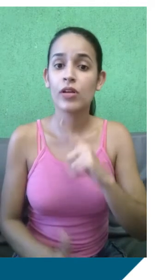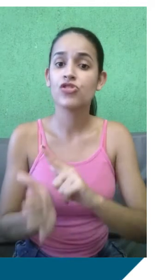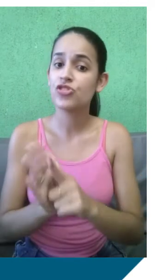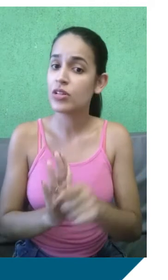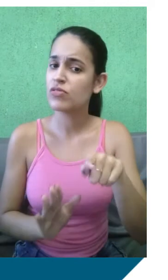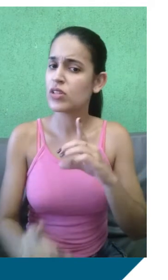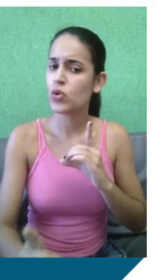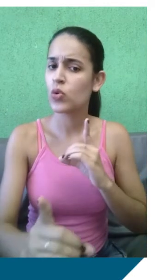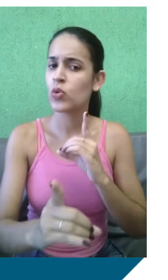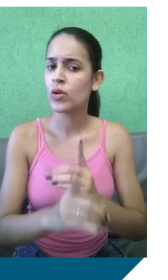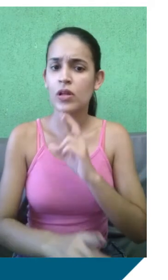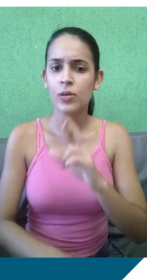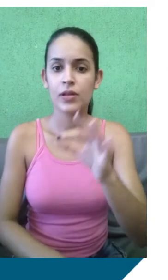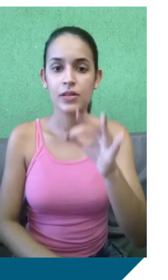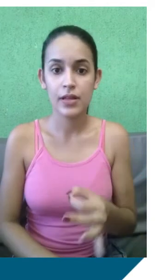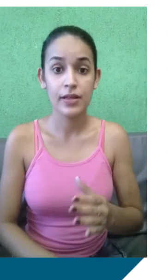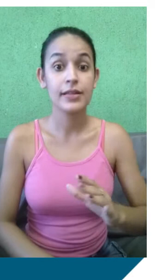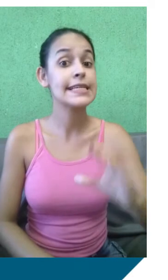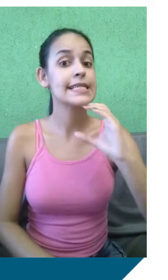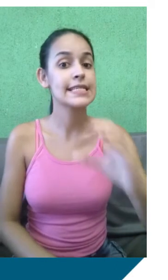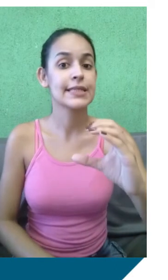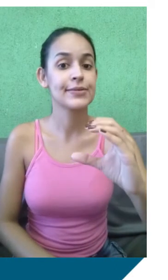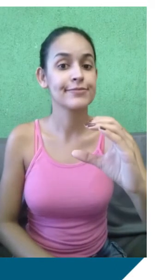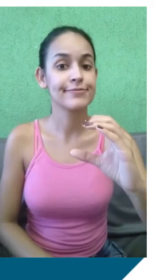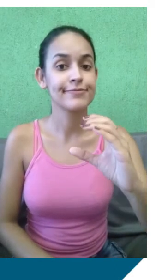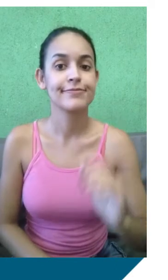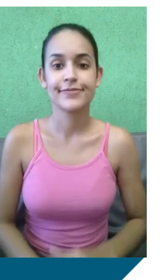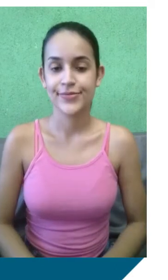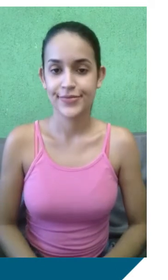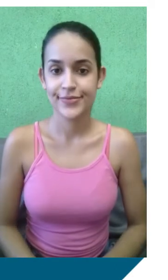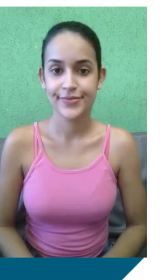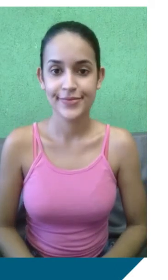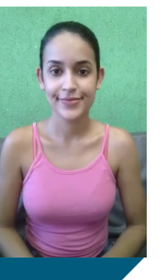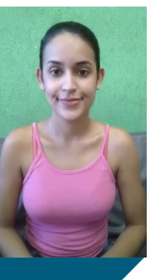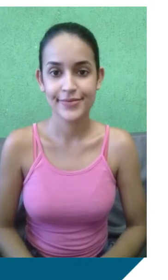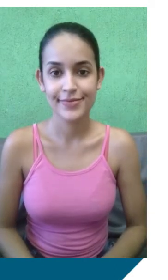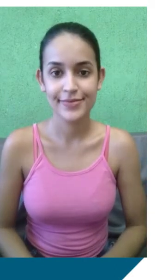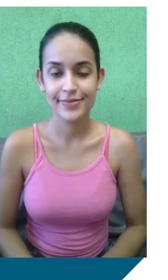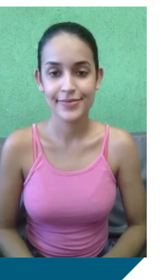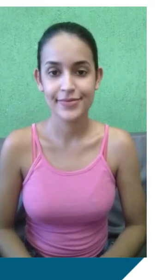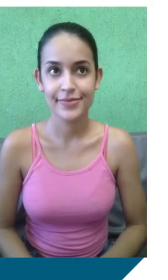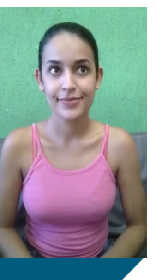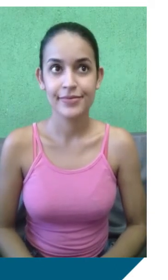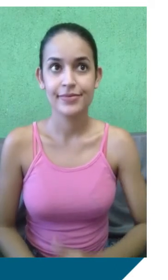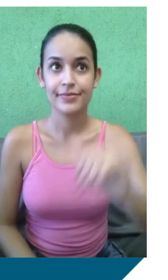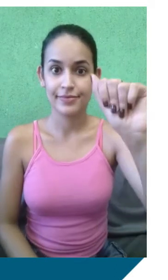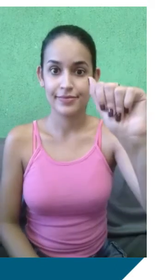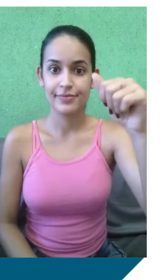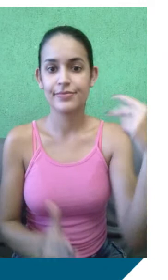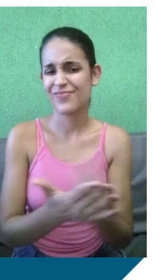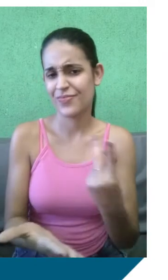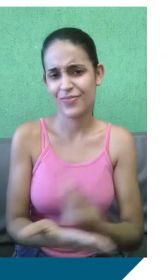de evidência para a resposta correta. Então, letra C é a resposta correta. Vejamos,